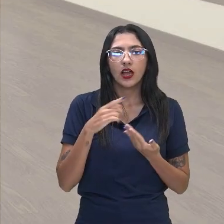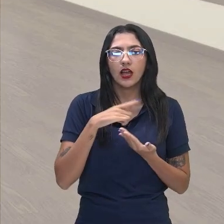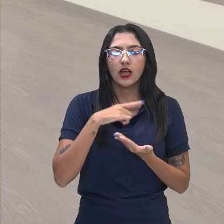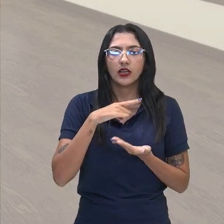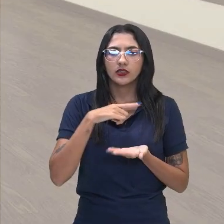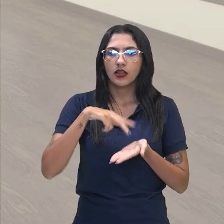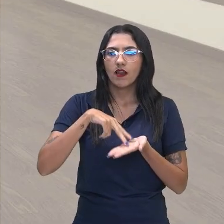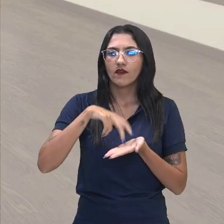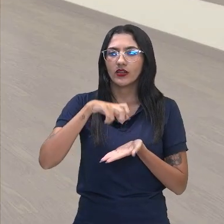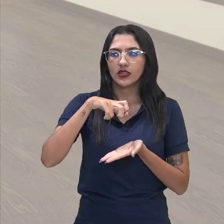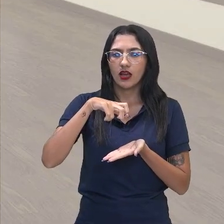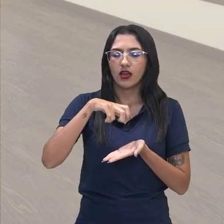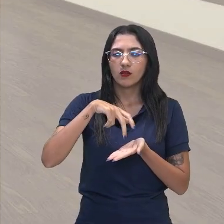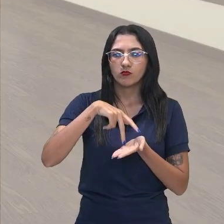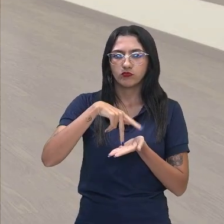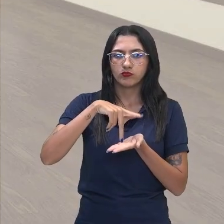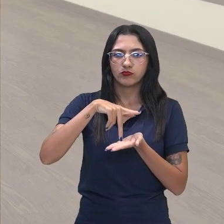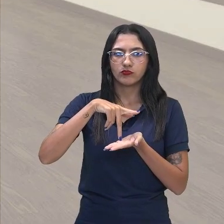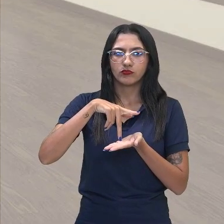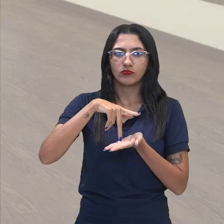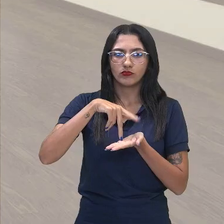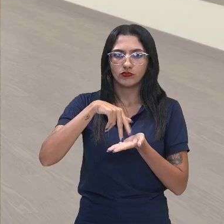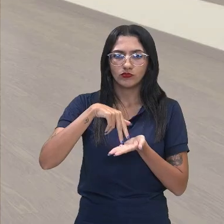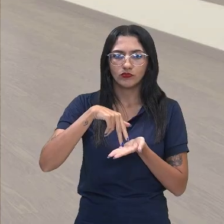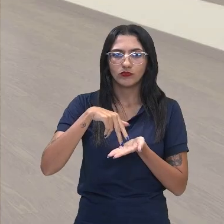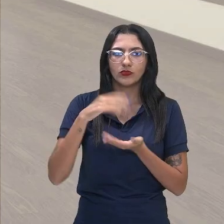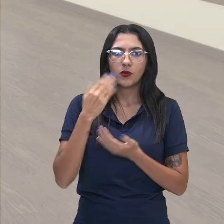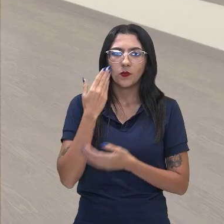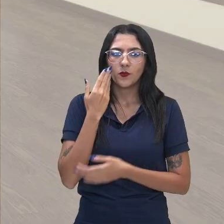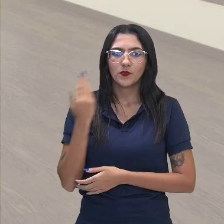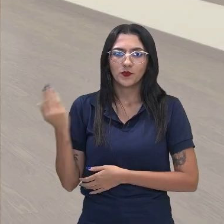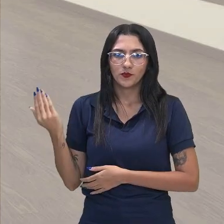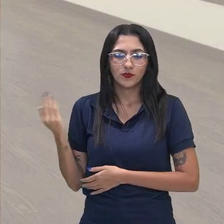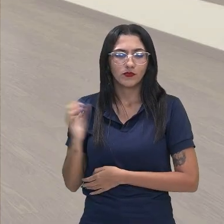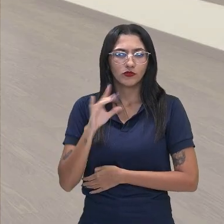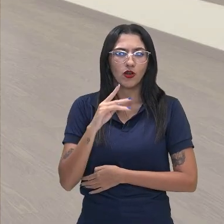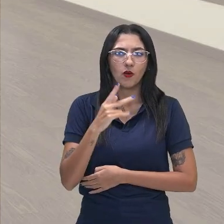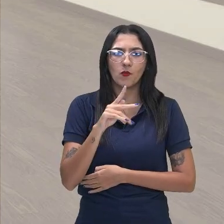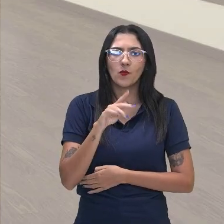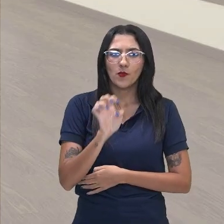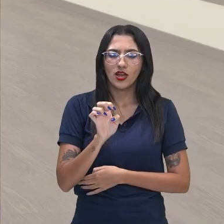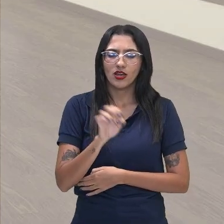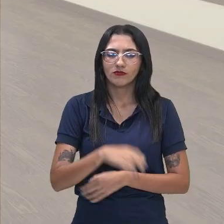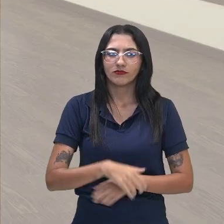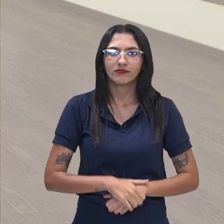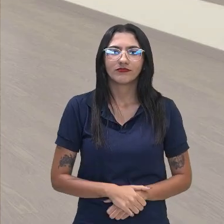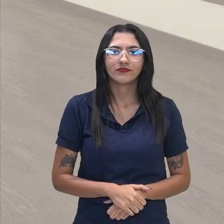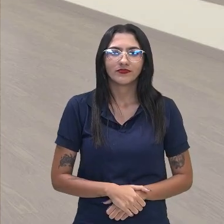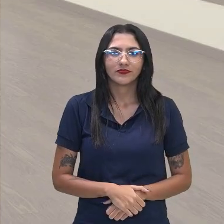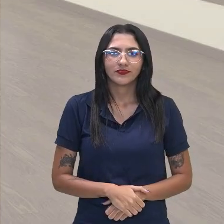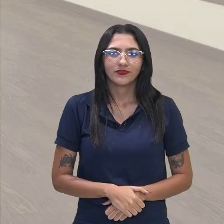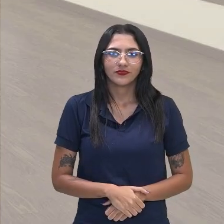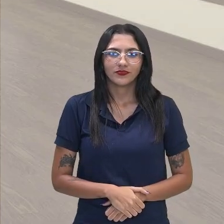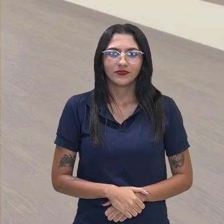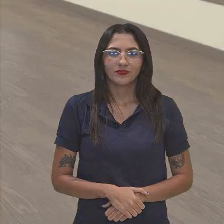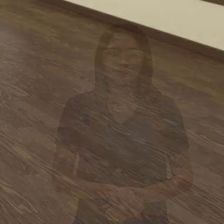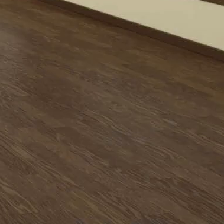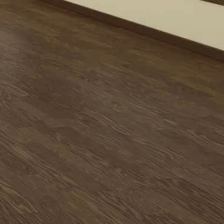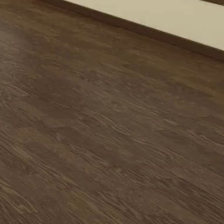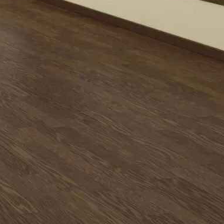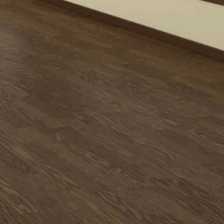plantar. E eu estou fazendo a dorsiflexão, o flex, levantando a planta do pé. Muito